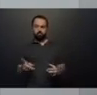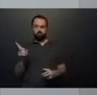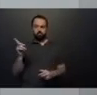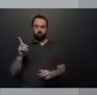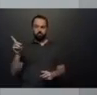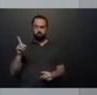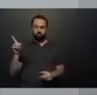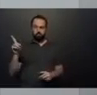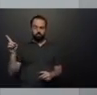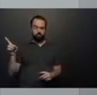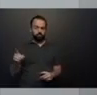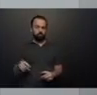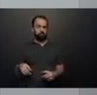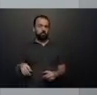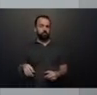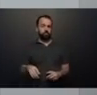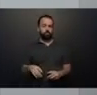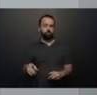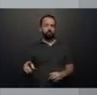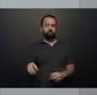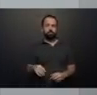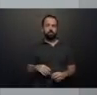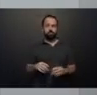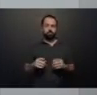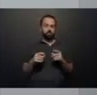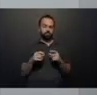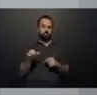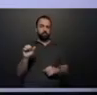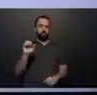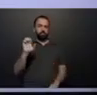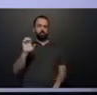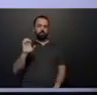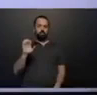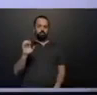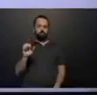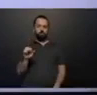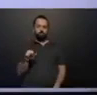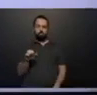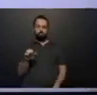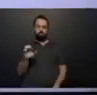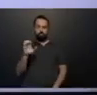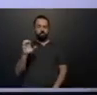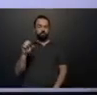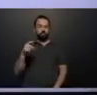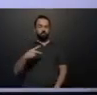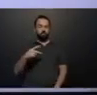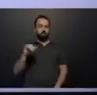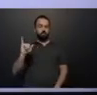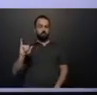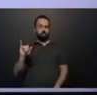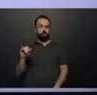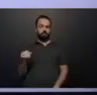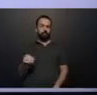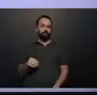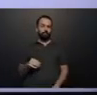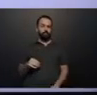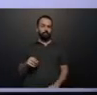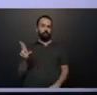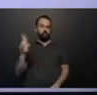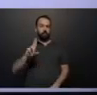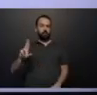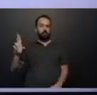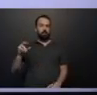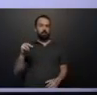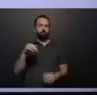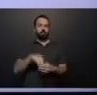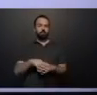Aqui são os equipamentos de proteção individual que as pessoas devem utilizar quando elas estão utilizando aí